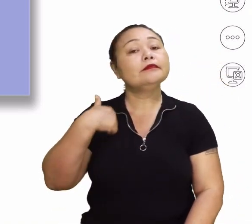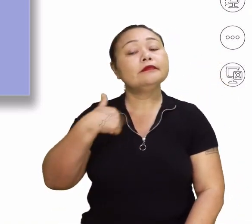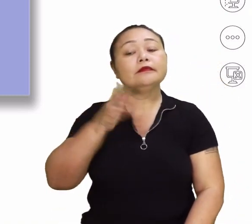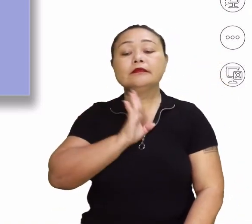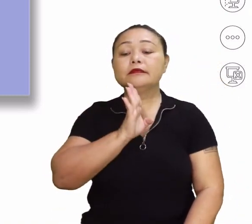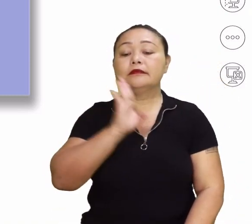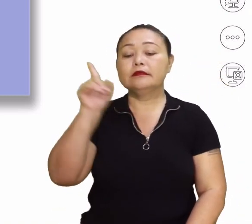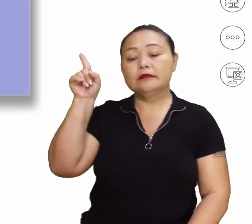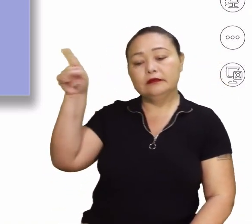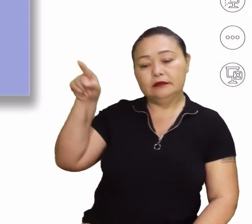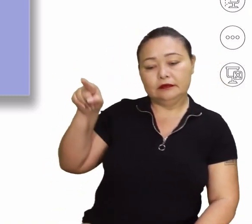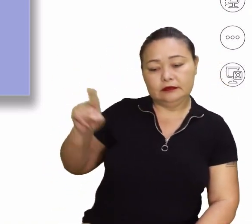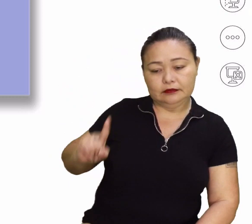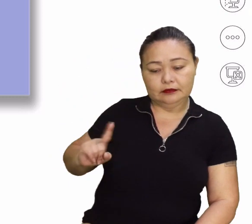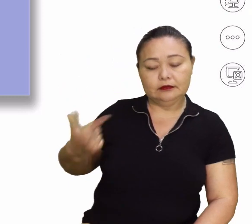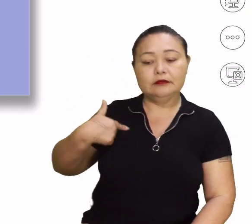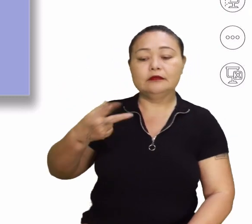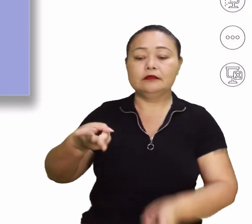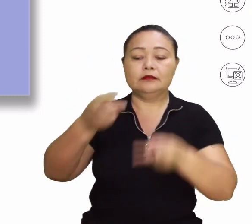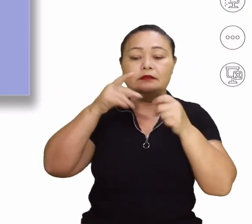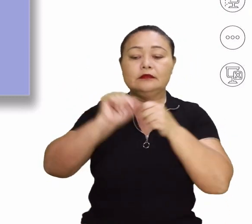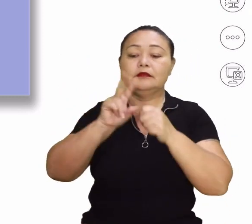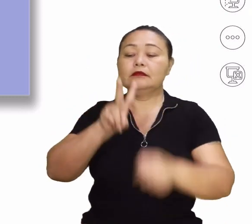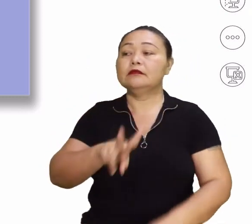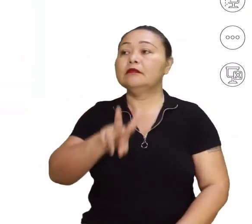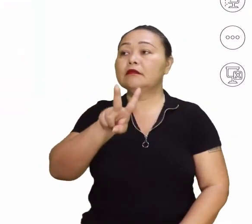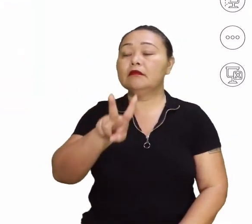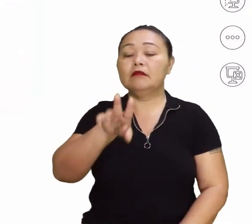outras espécies de extrativismo vegetal.